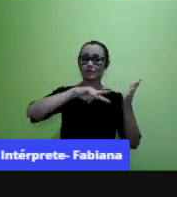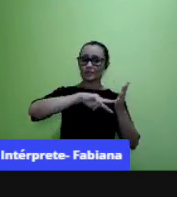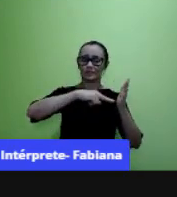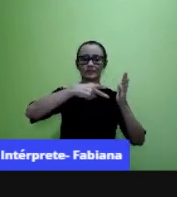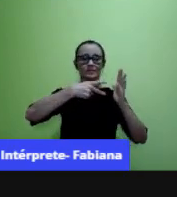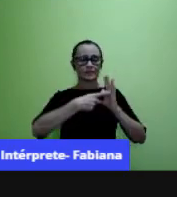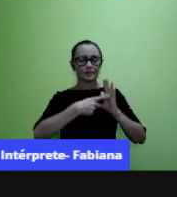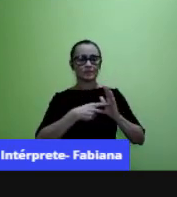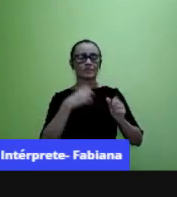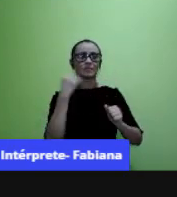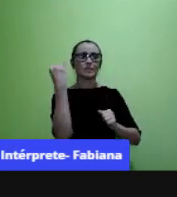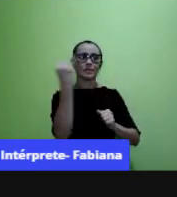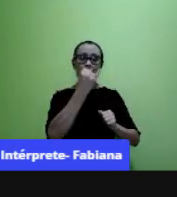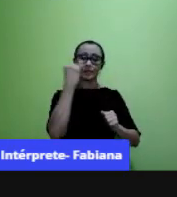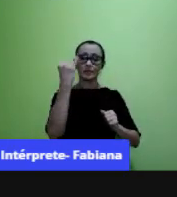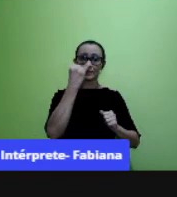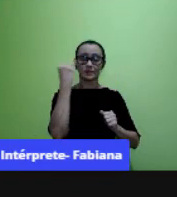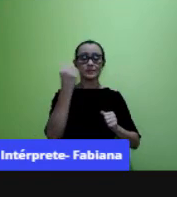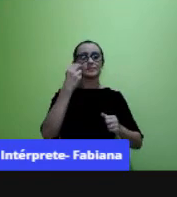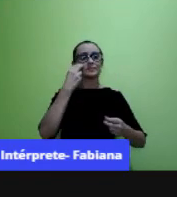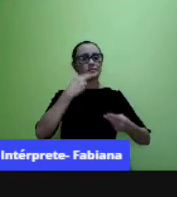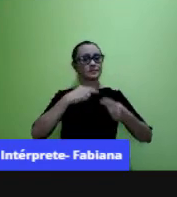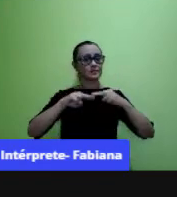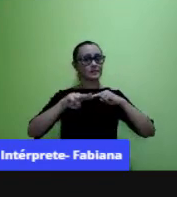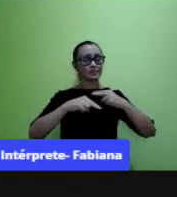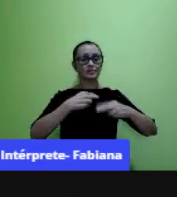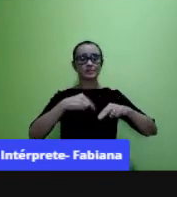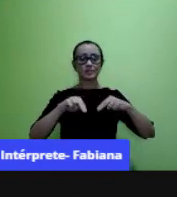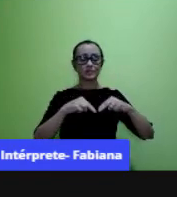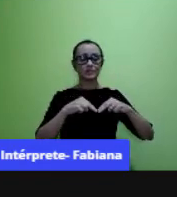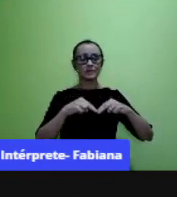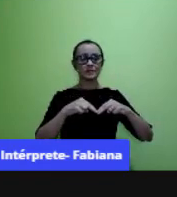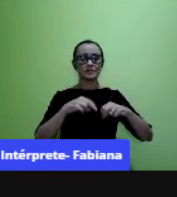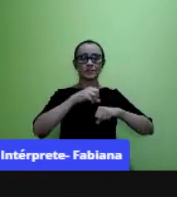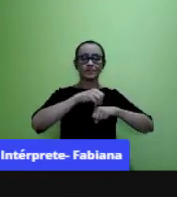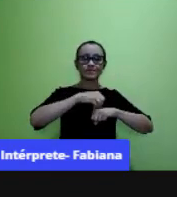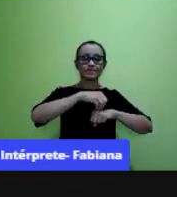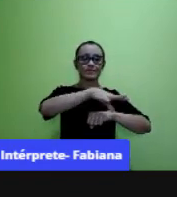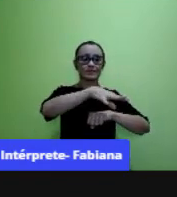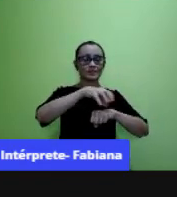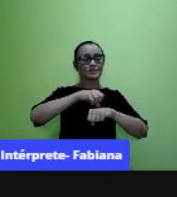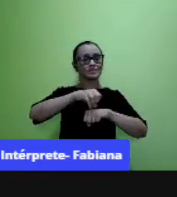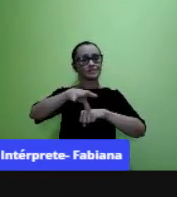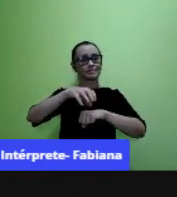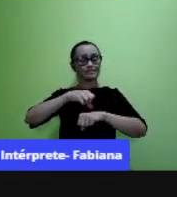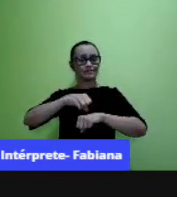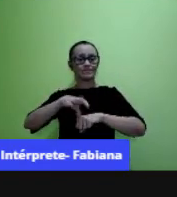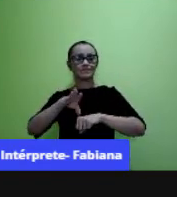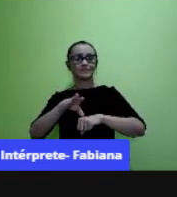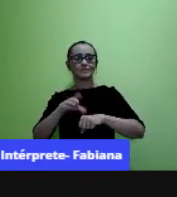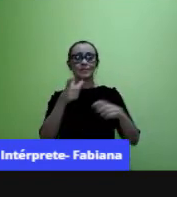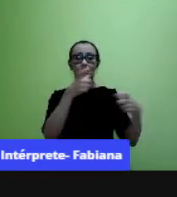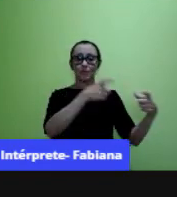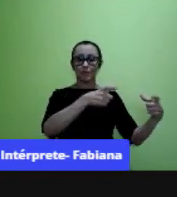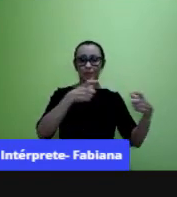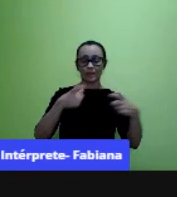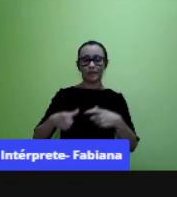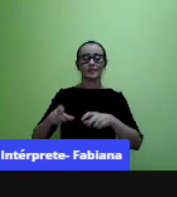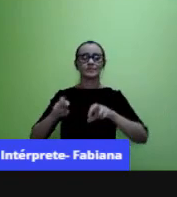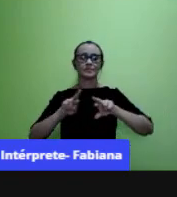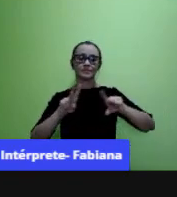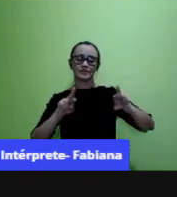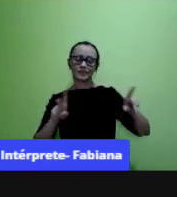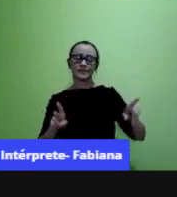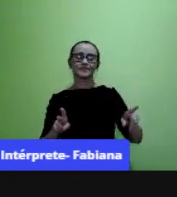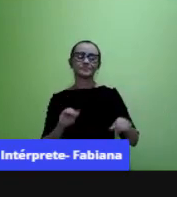dessa música para ela. Ela leva esse conhecimento para outros lugares. Por exemplo, a criança, quando é muito